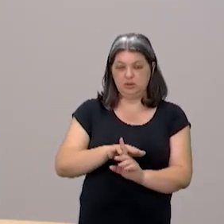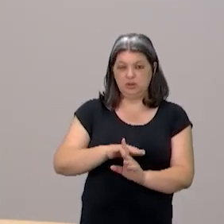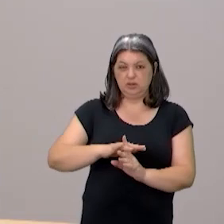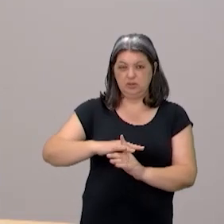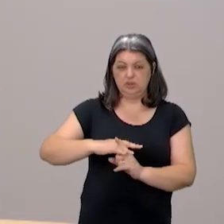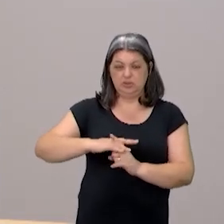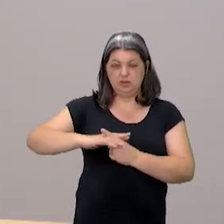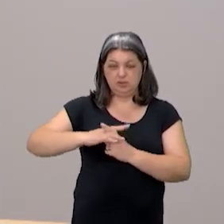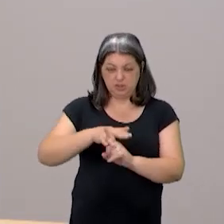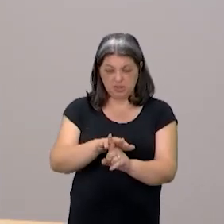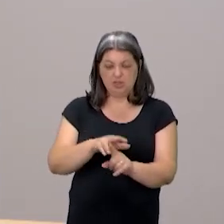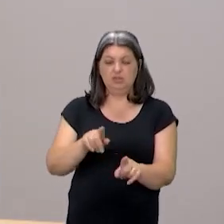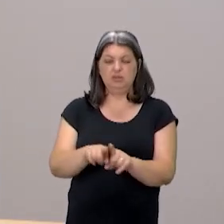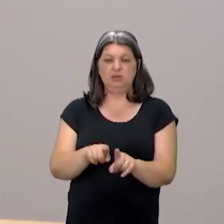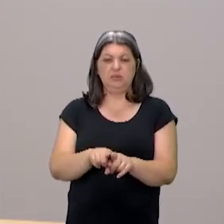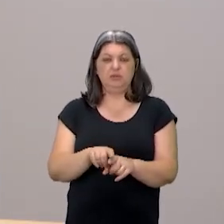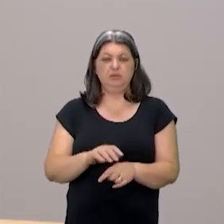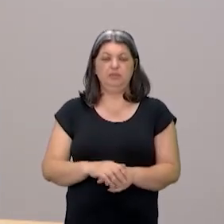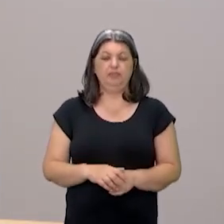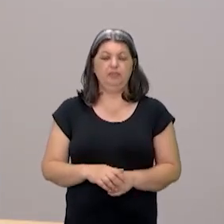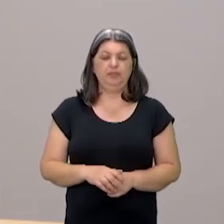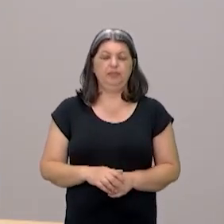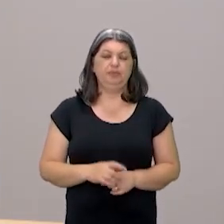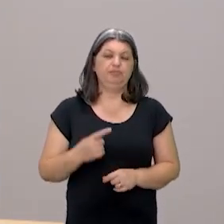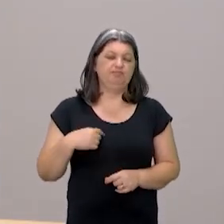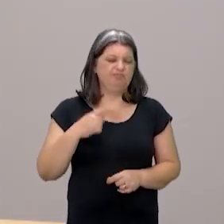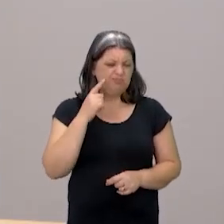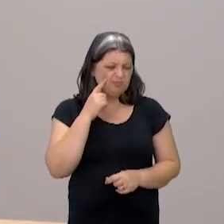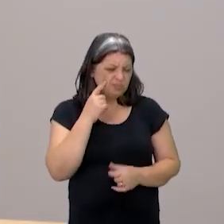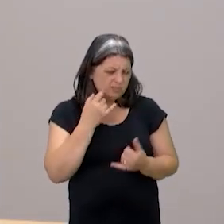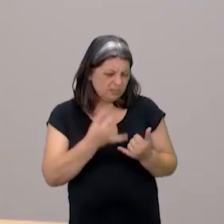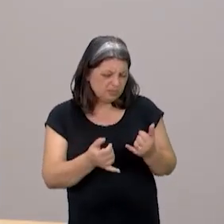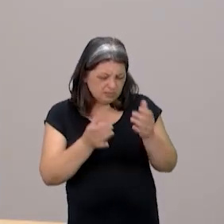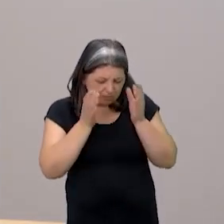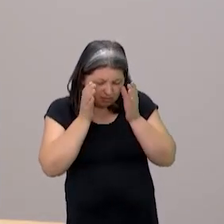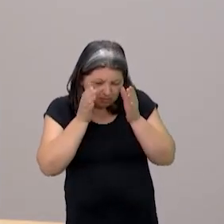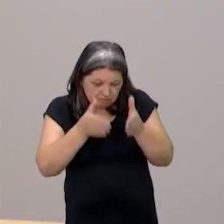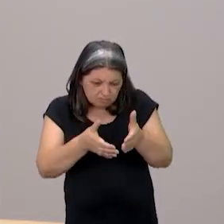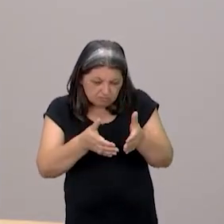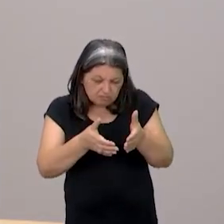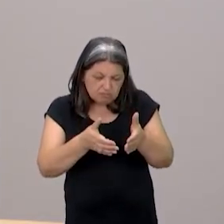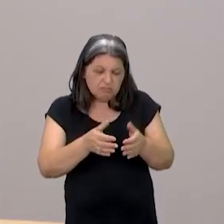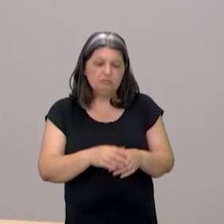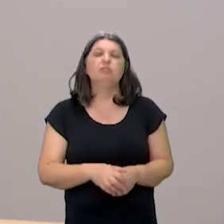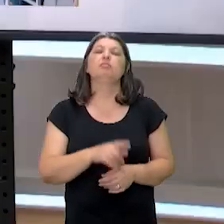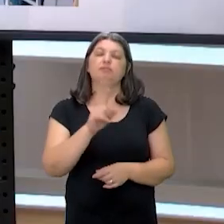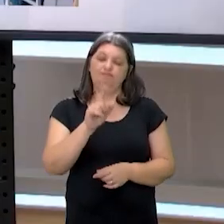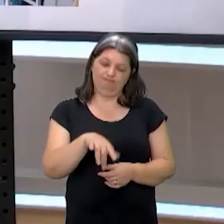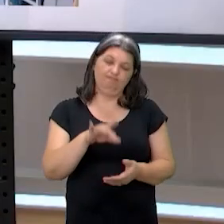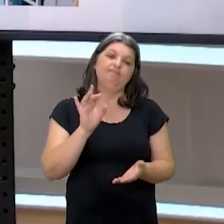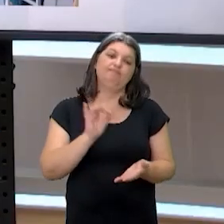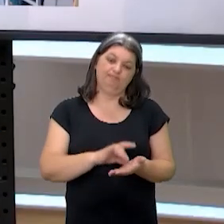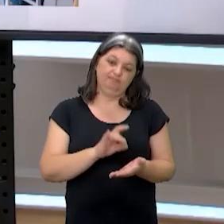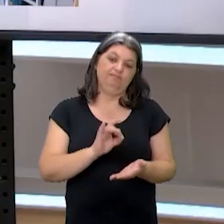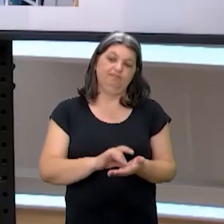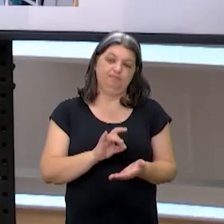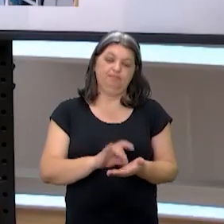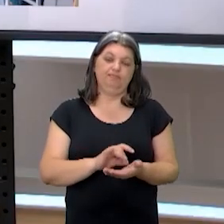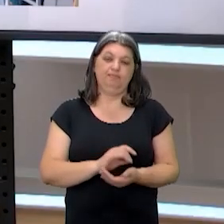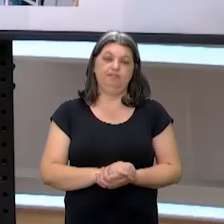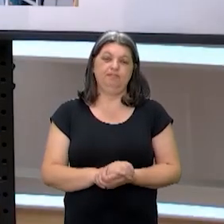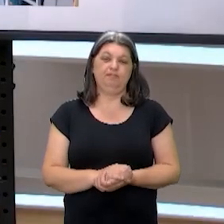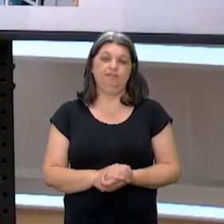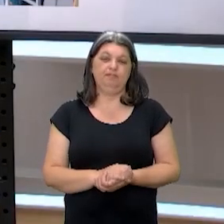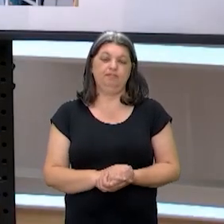gente só vê uns pedacinhos assim e fica meio alienado, não tem a visão do todo, né? É isso mesmo. E a gente não pode esquecer